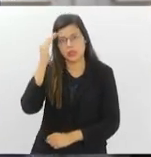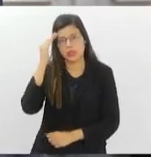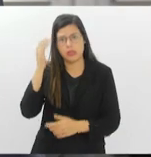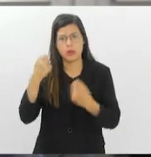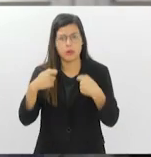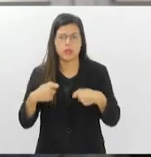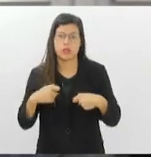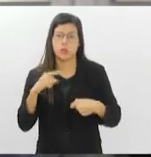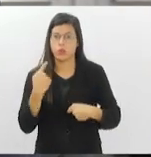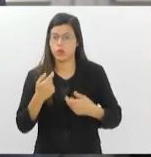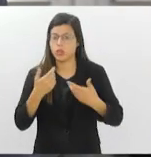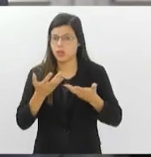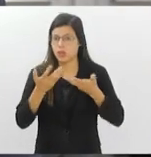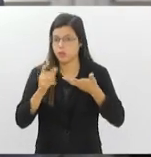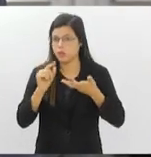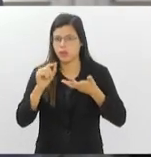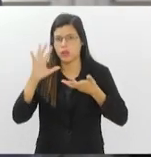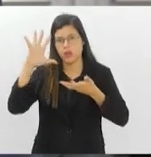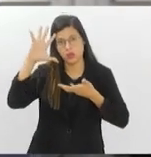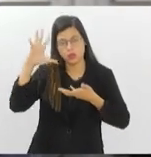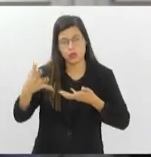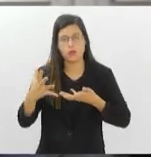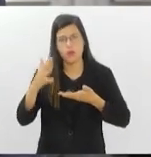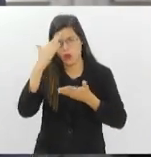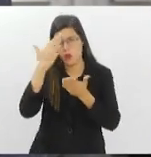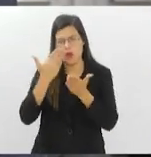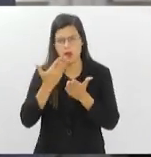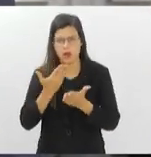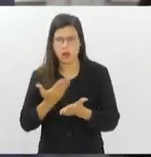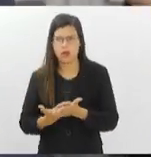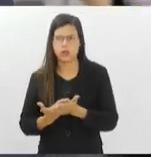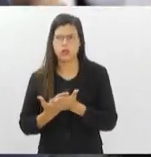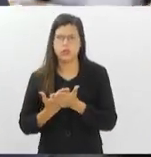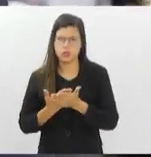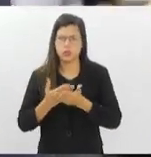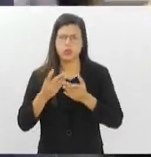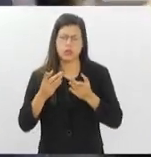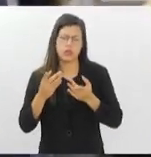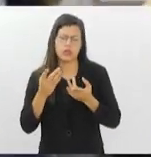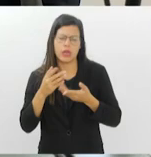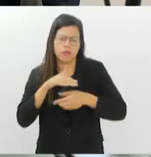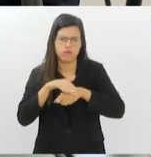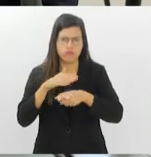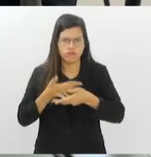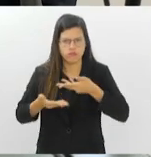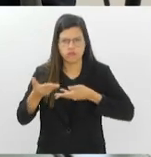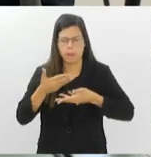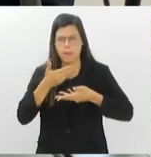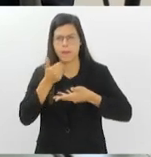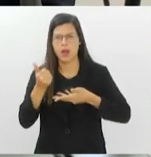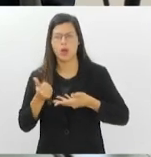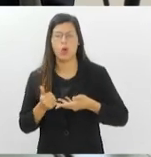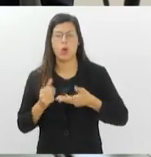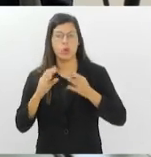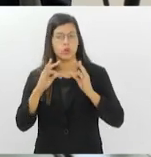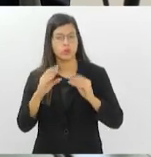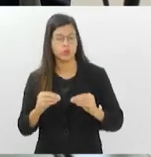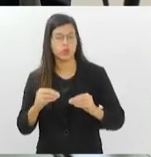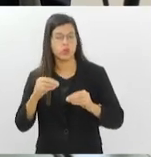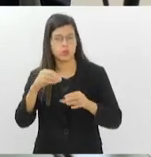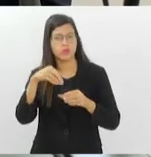solução então eu acredito ainda realmente reafirmo que eu acredito que o diálogo é sempre a melhor forma de se resolver todos os integrantes da